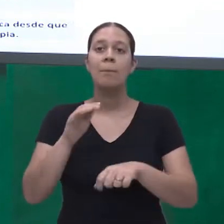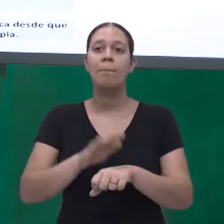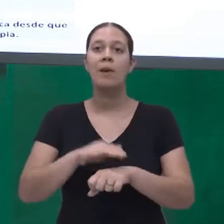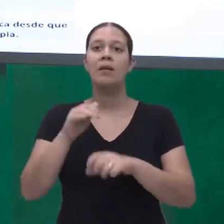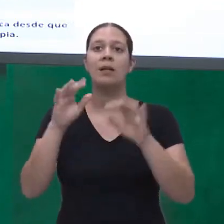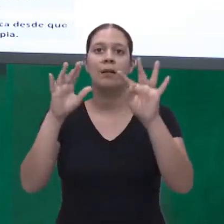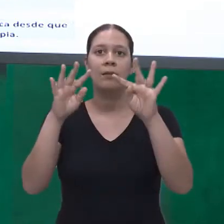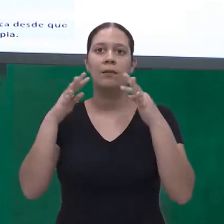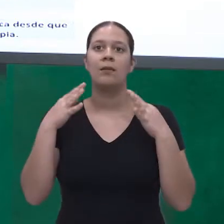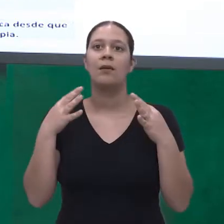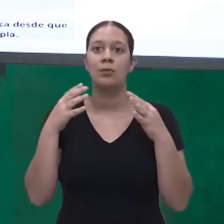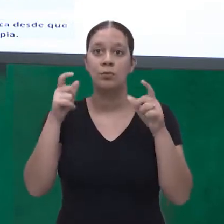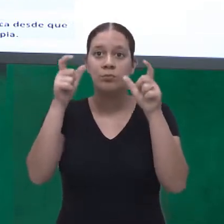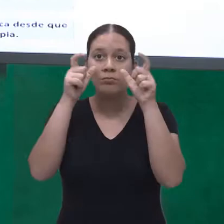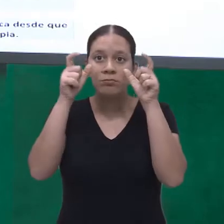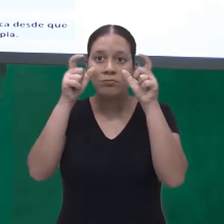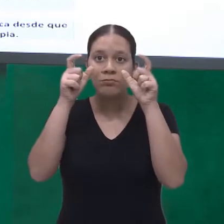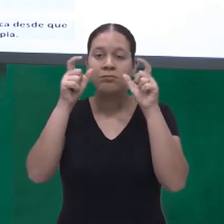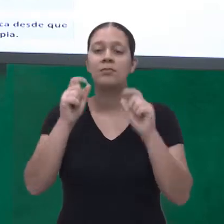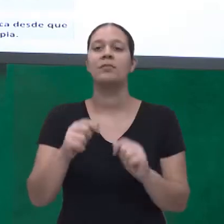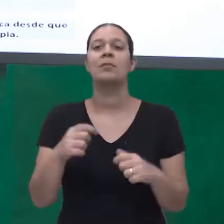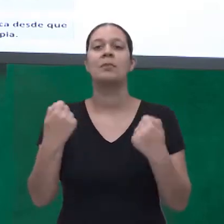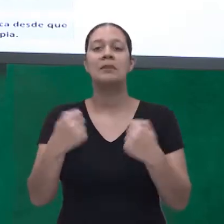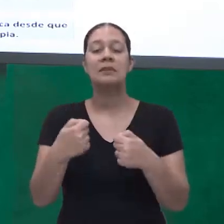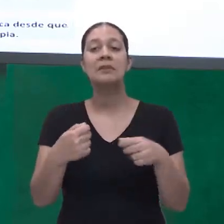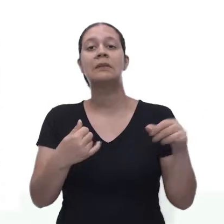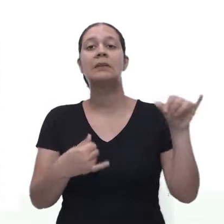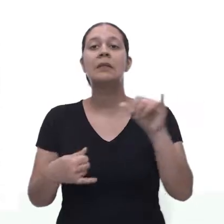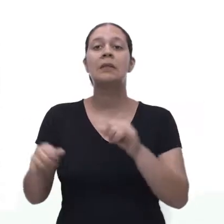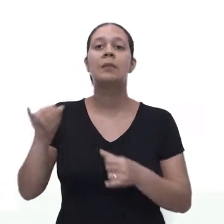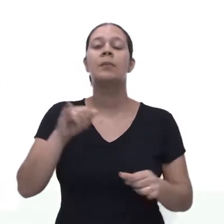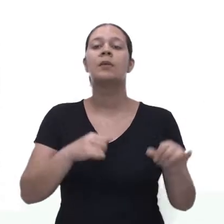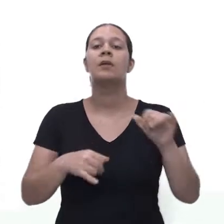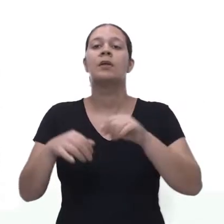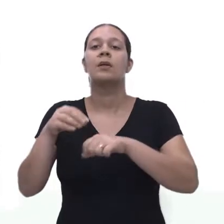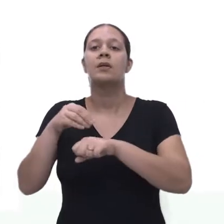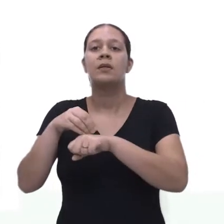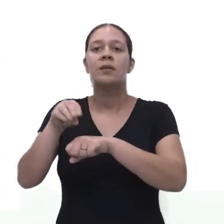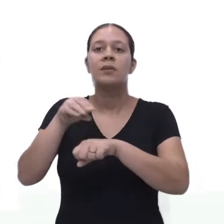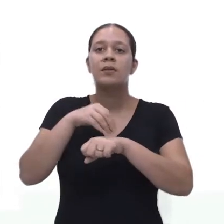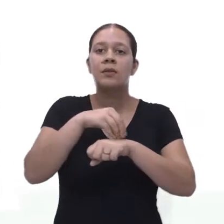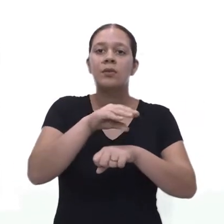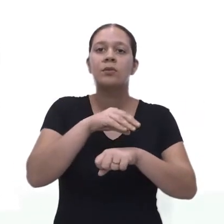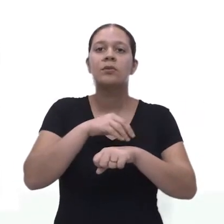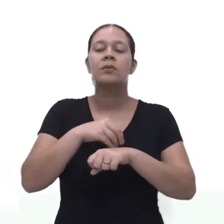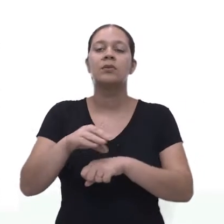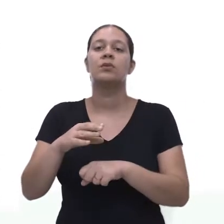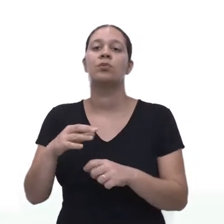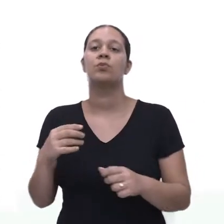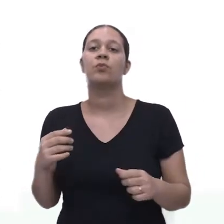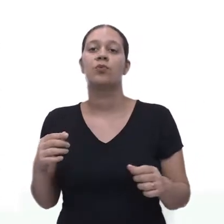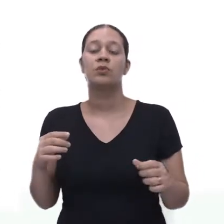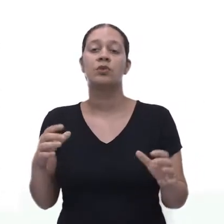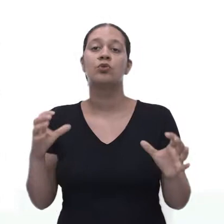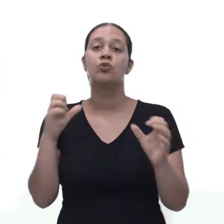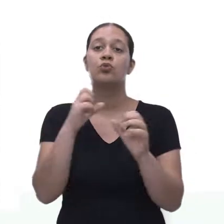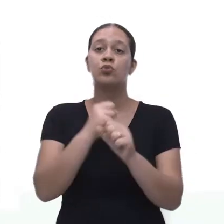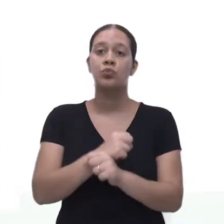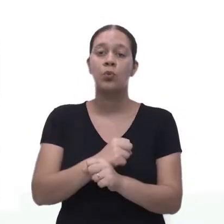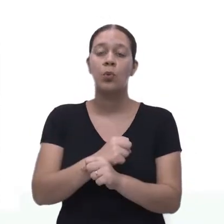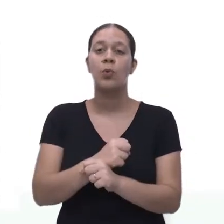liga agora aqui na dica de química, se liga nessa dica. As equações termoquímicas podem ser somadas como se